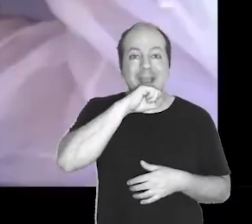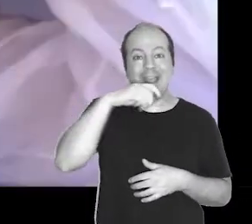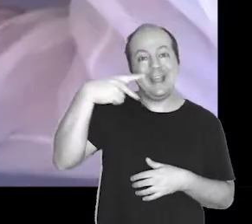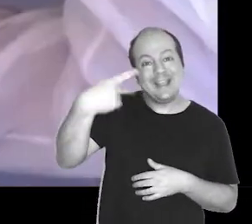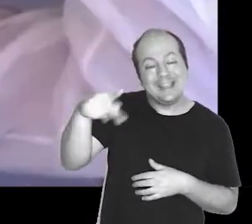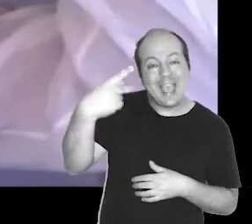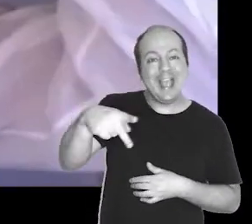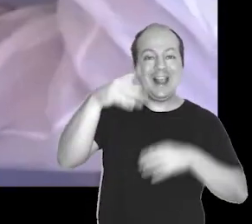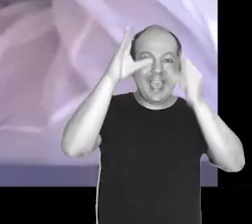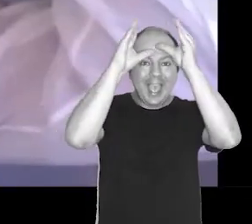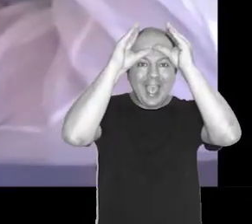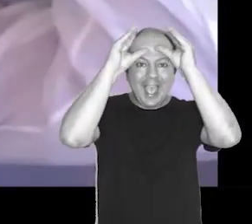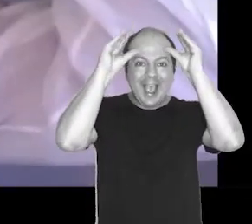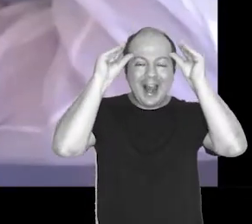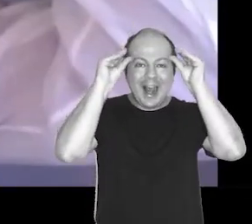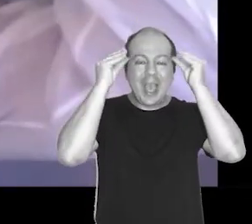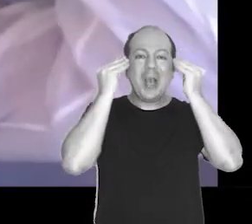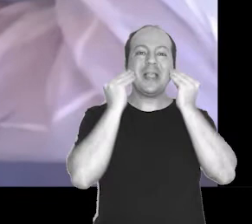Leonardo.